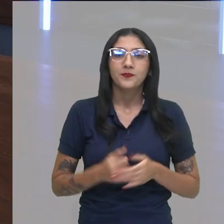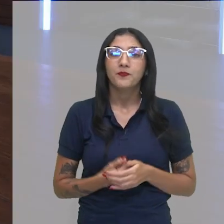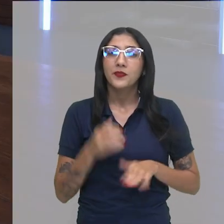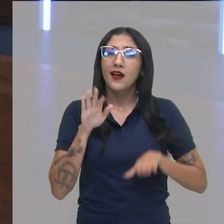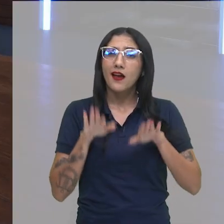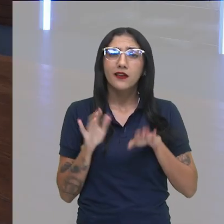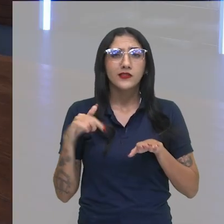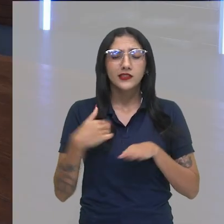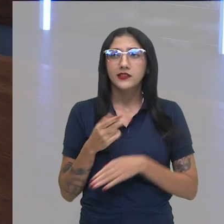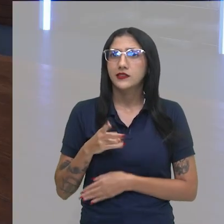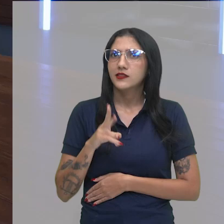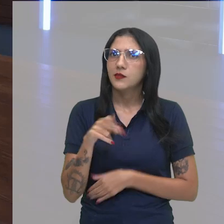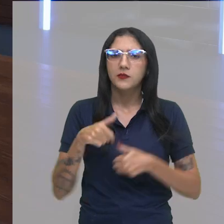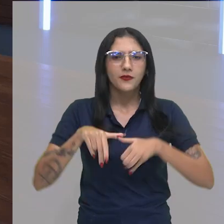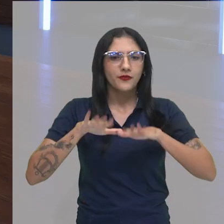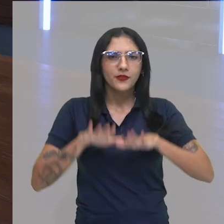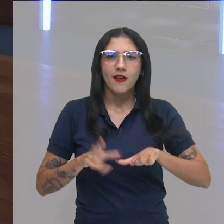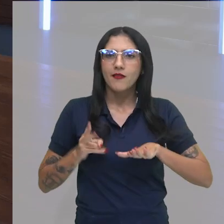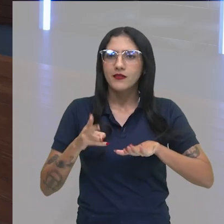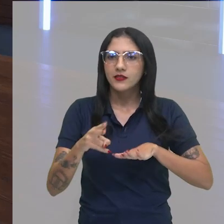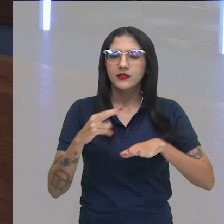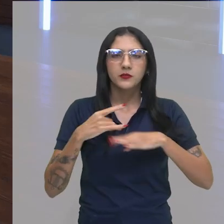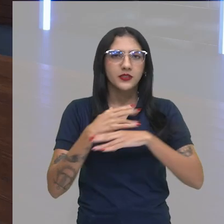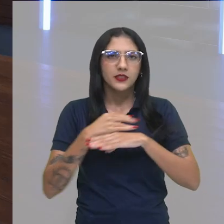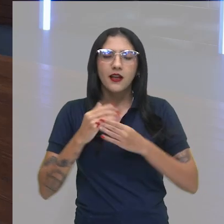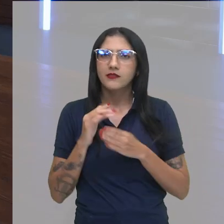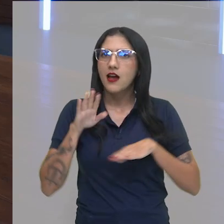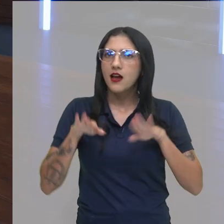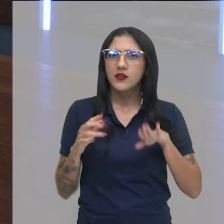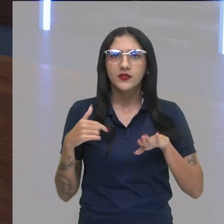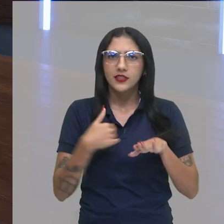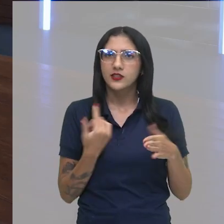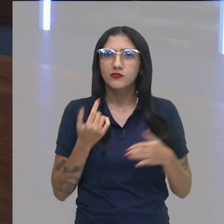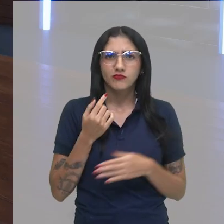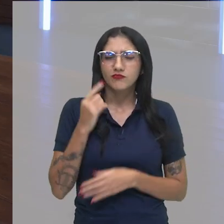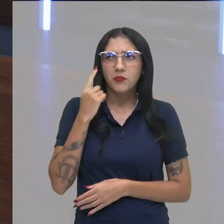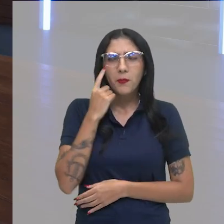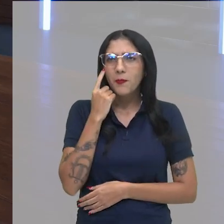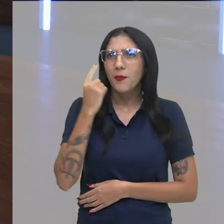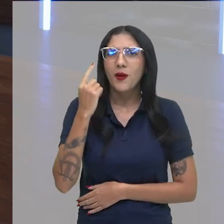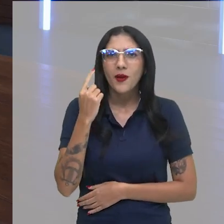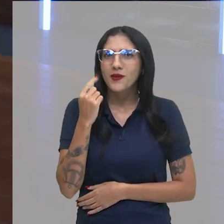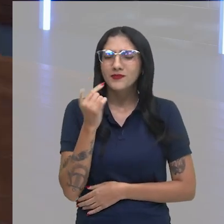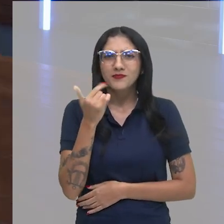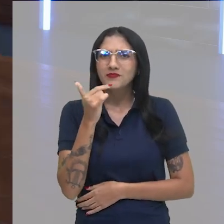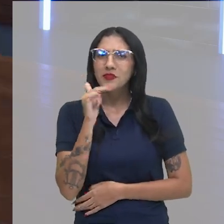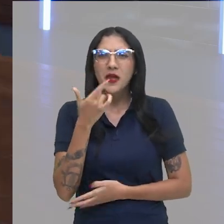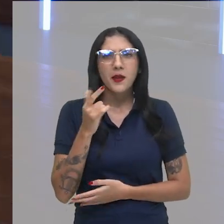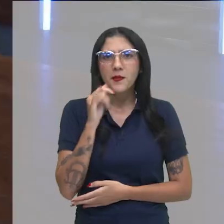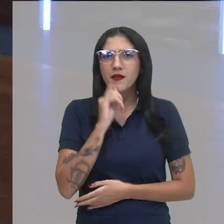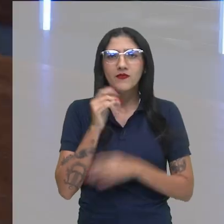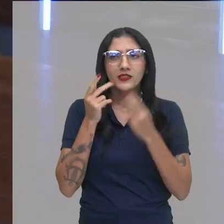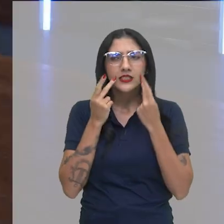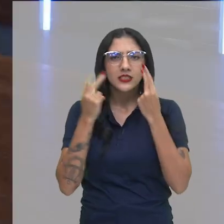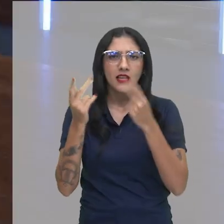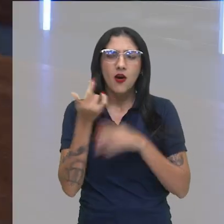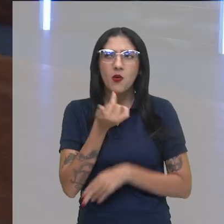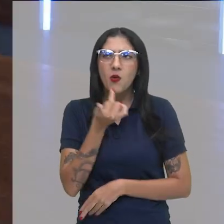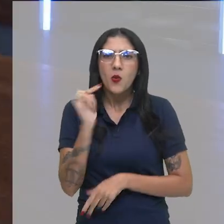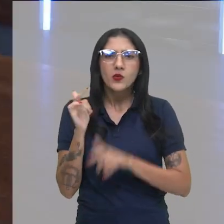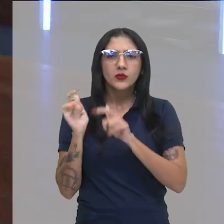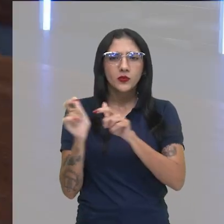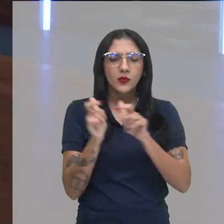ficamos sempre nas nossas cidades que a gente acaba esquecendo de sair por aí, né, e